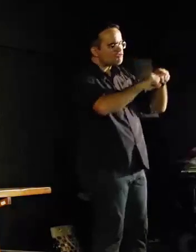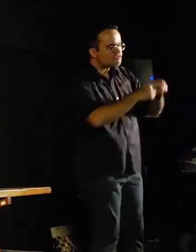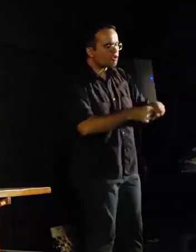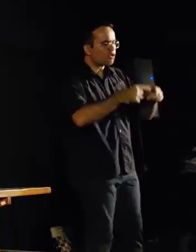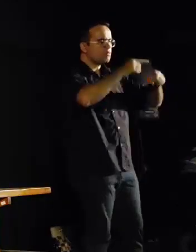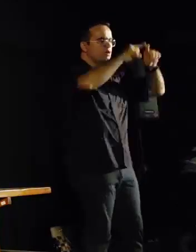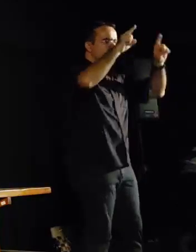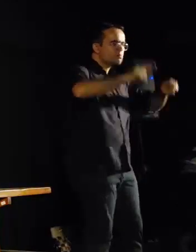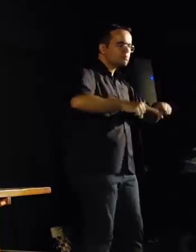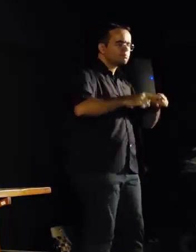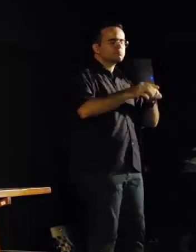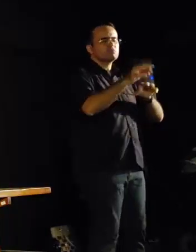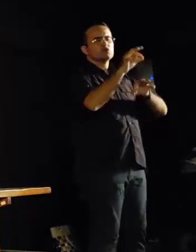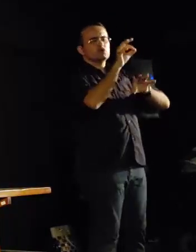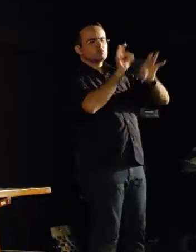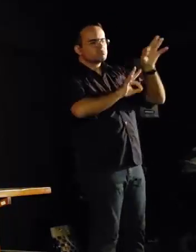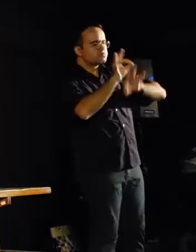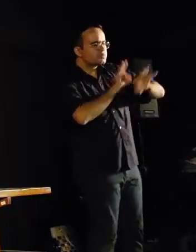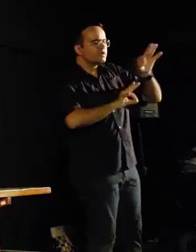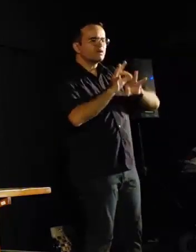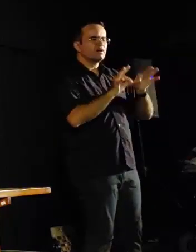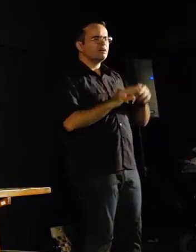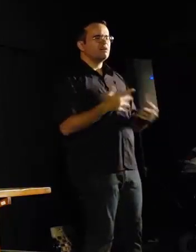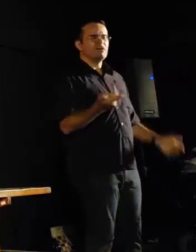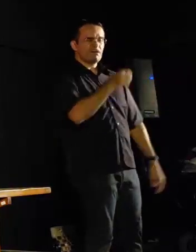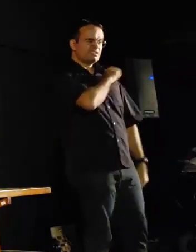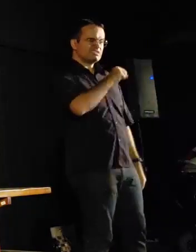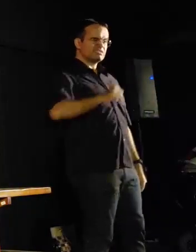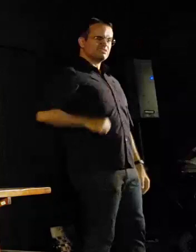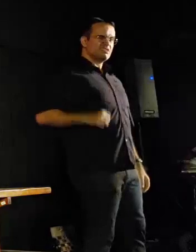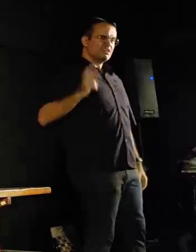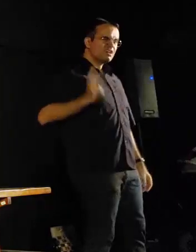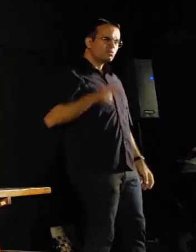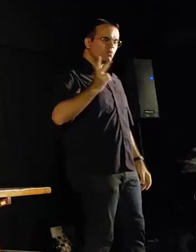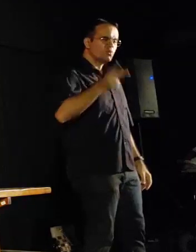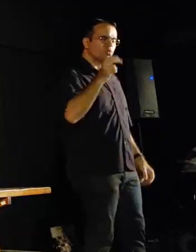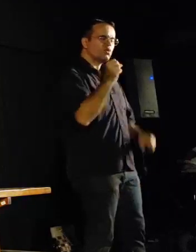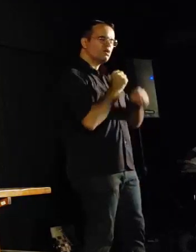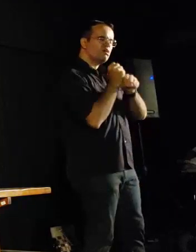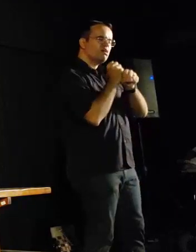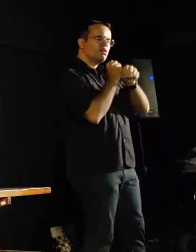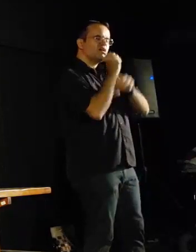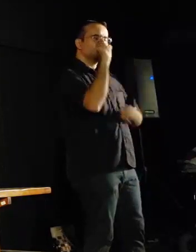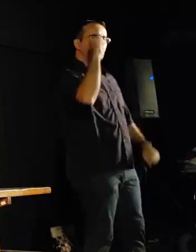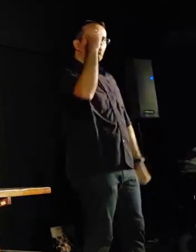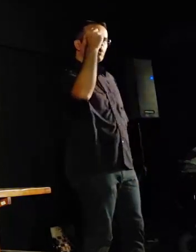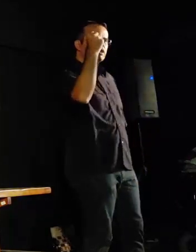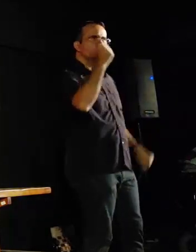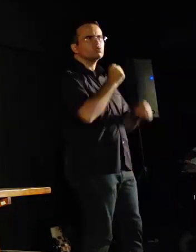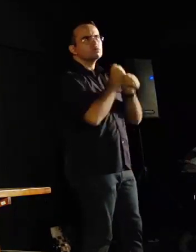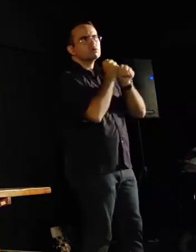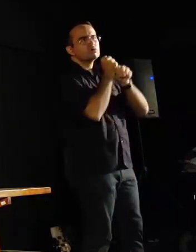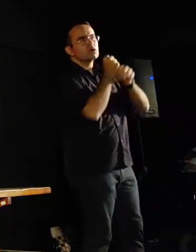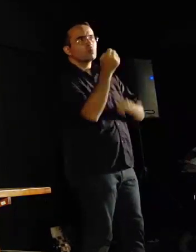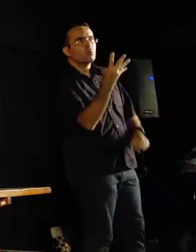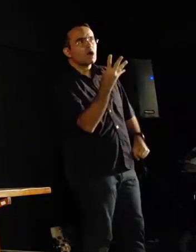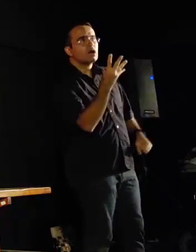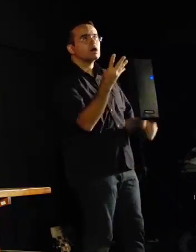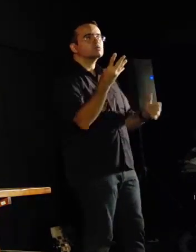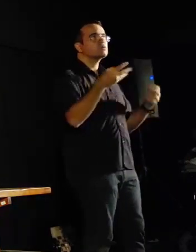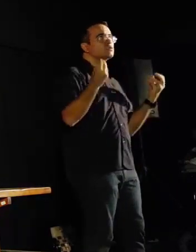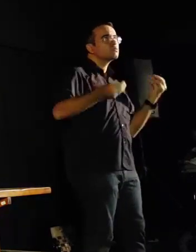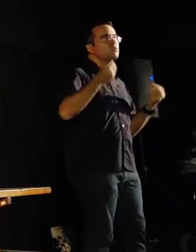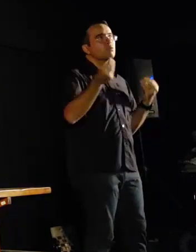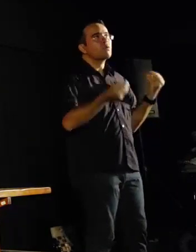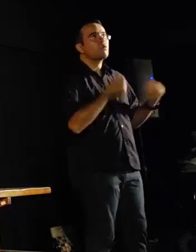Não, então, será que o senador ainda fica 8 anos? Ou 4 anos? Né? Não, com certeza, isso é uma coisa fundamental. Cara.